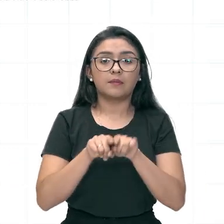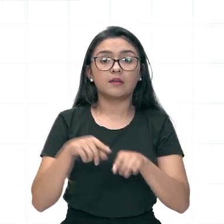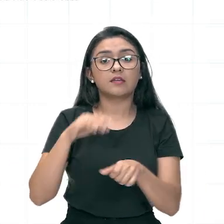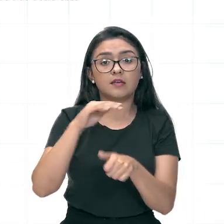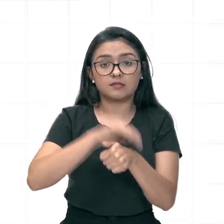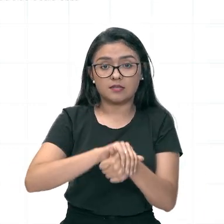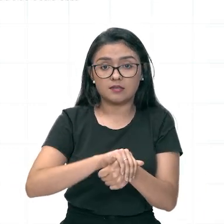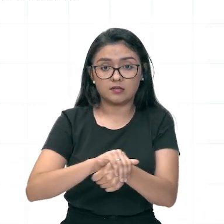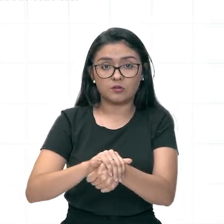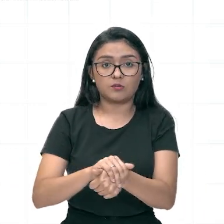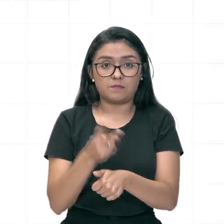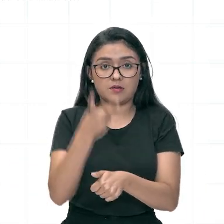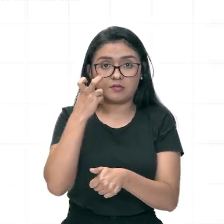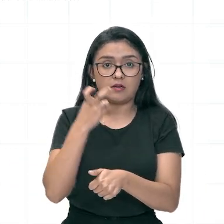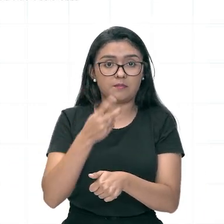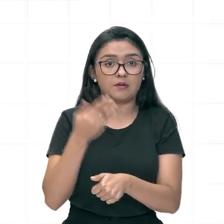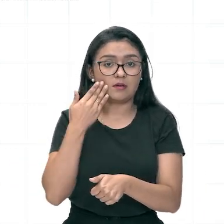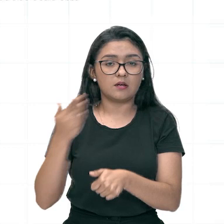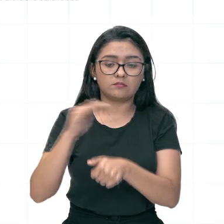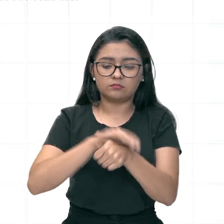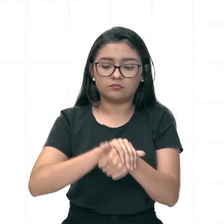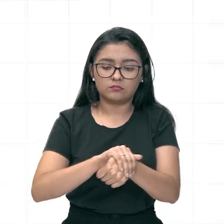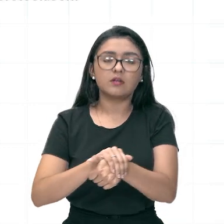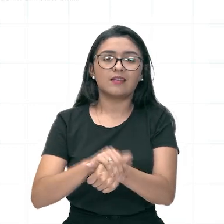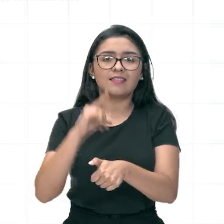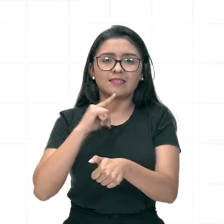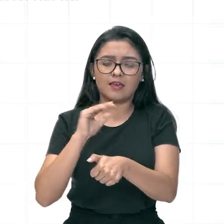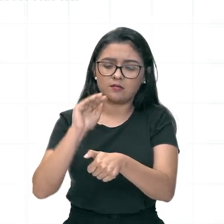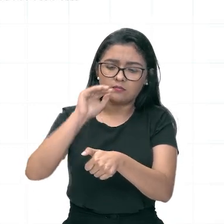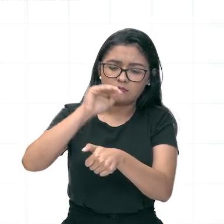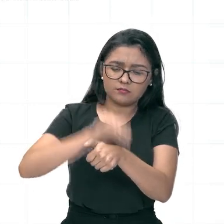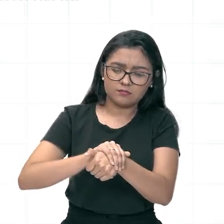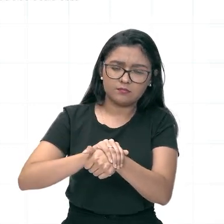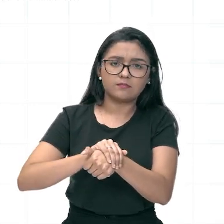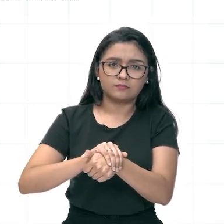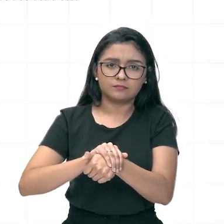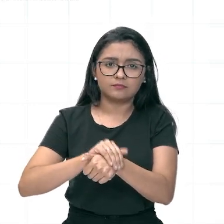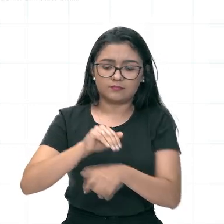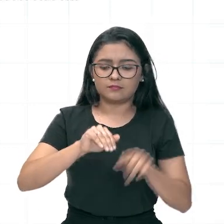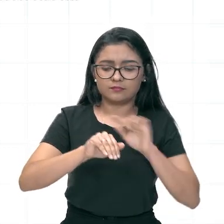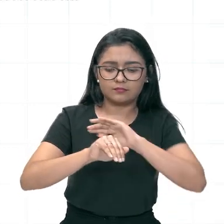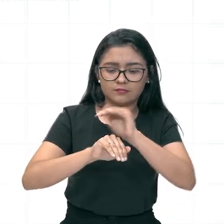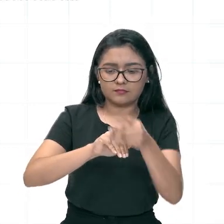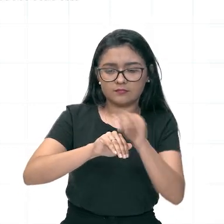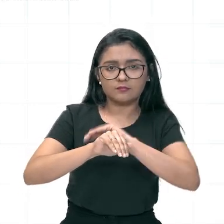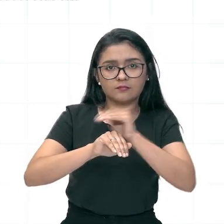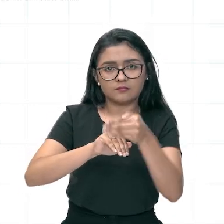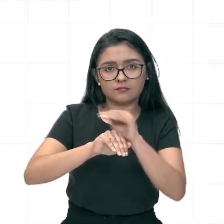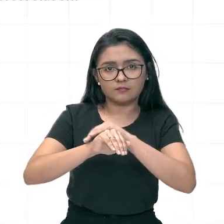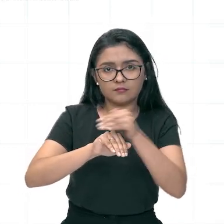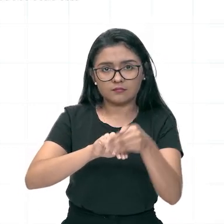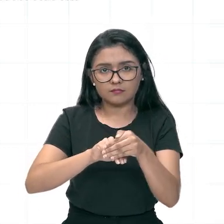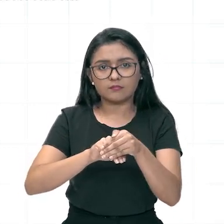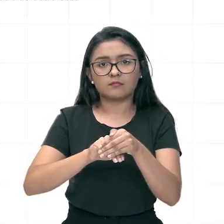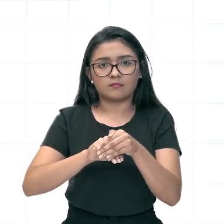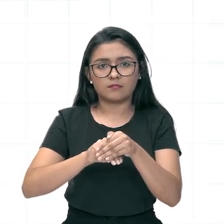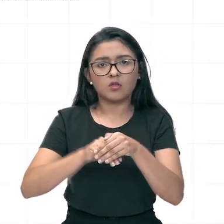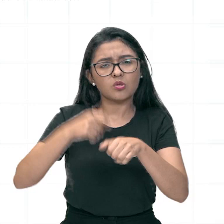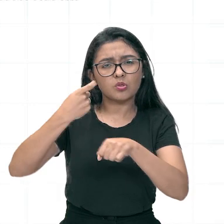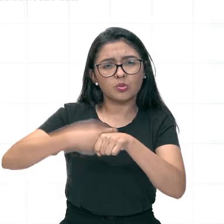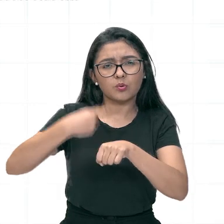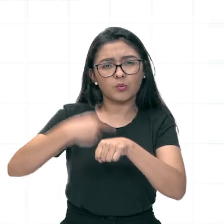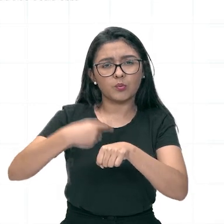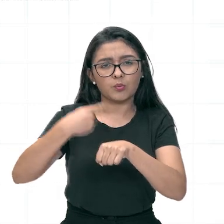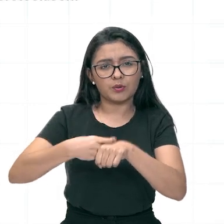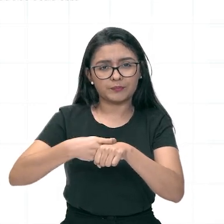nessas tartarugas, como a gente está observando, né, ela tem essa placa aí, como a gente está visualizando, que forma ali a sua carapaça, né,